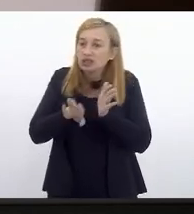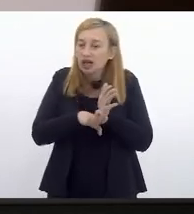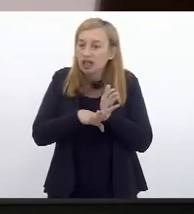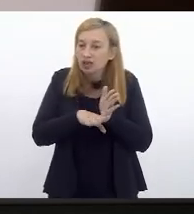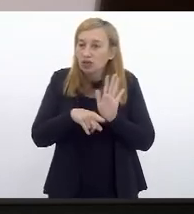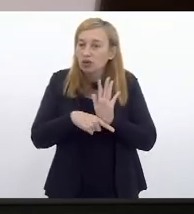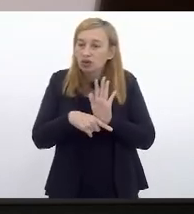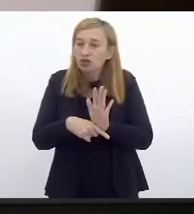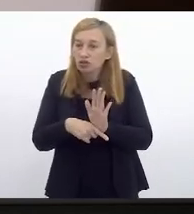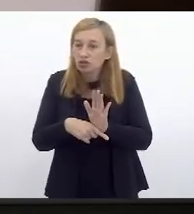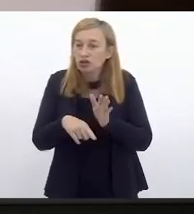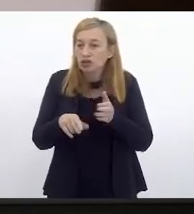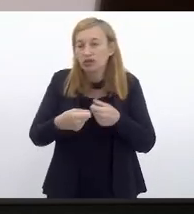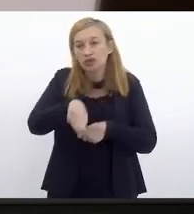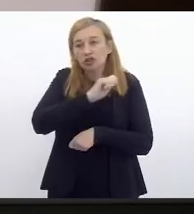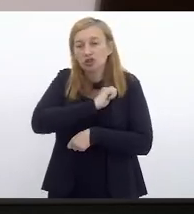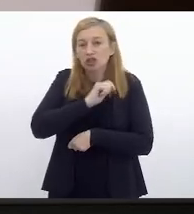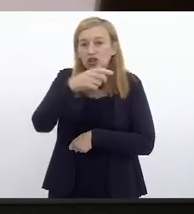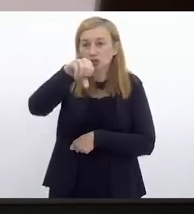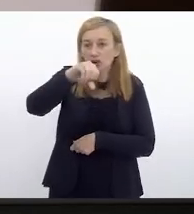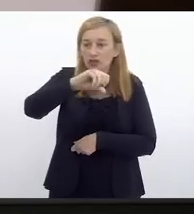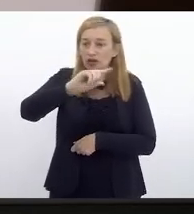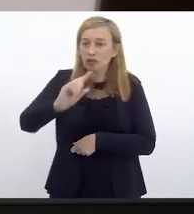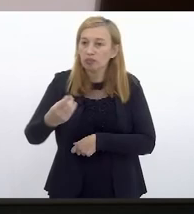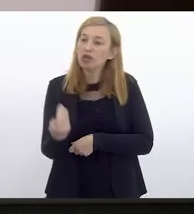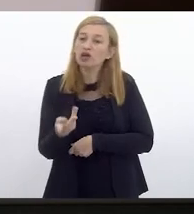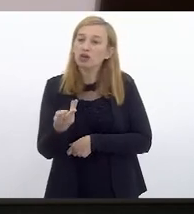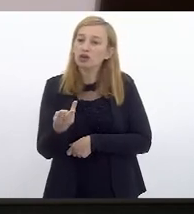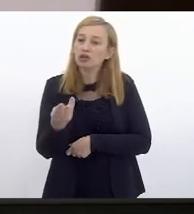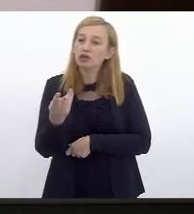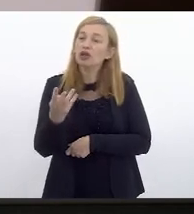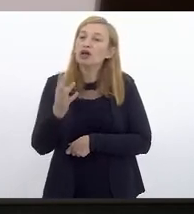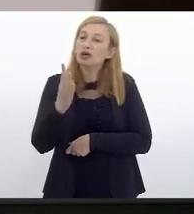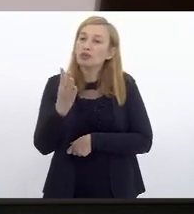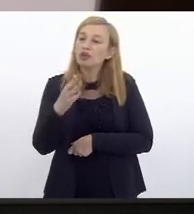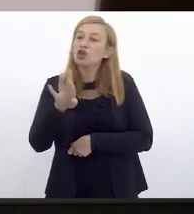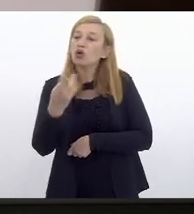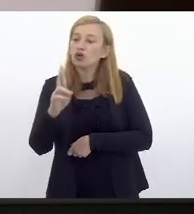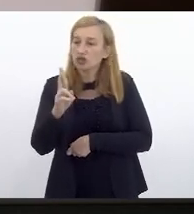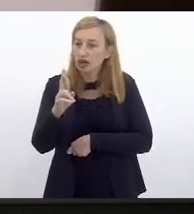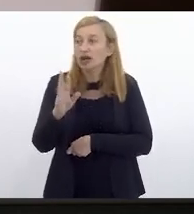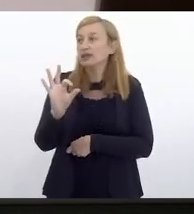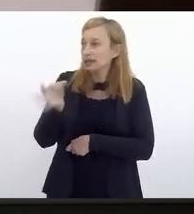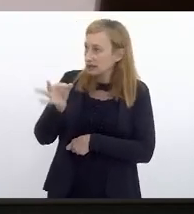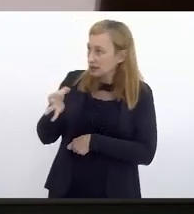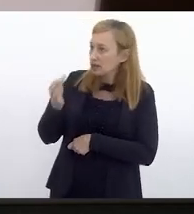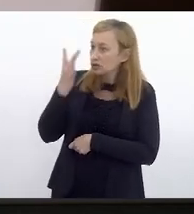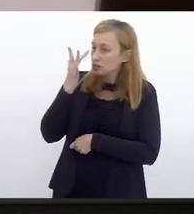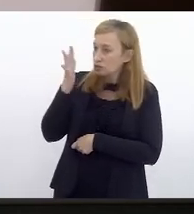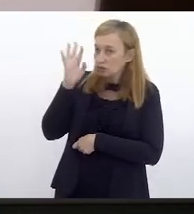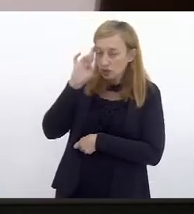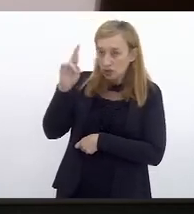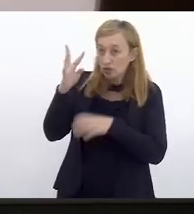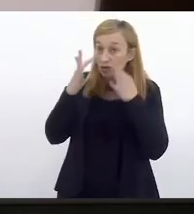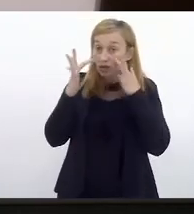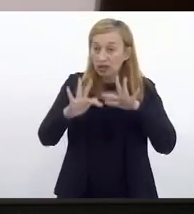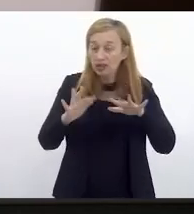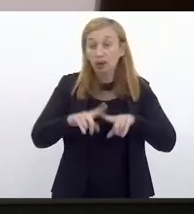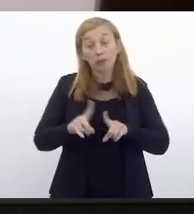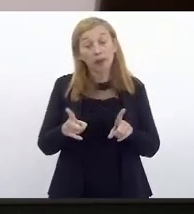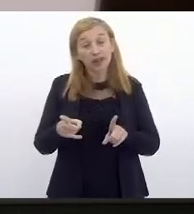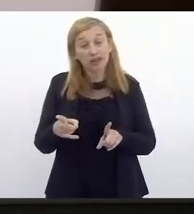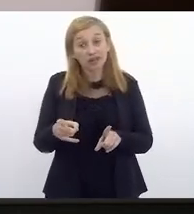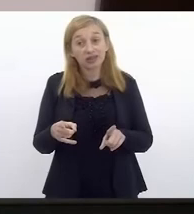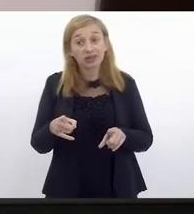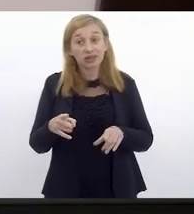fiscais em 2022 são 9 bilhões de reais. Então, o senhor tem razão de chamar a atenção, mas da minha